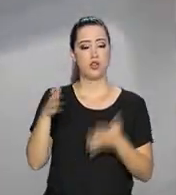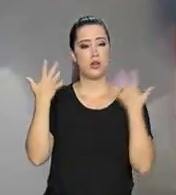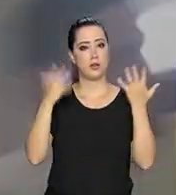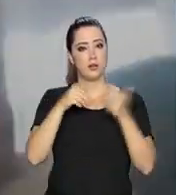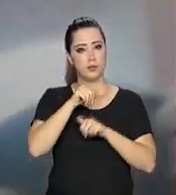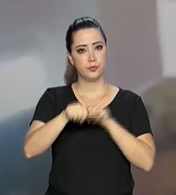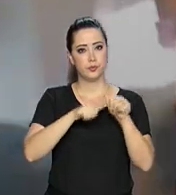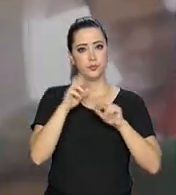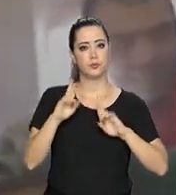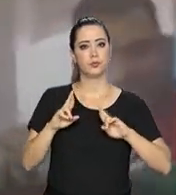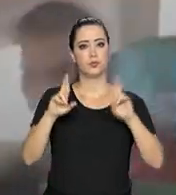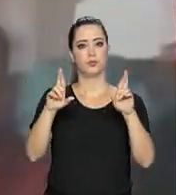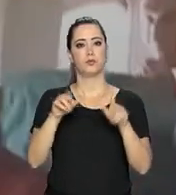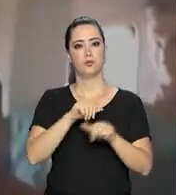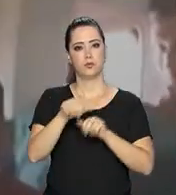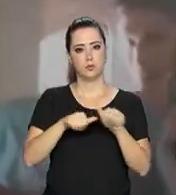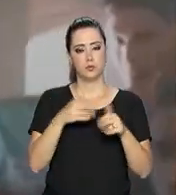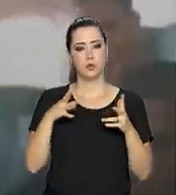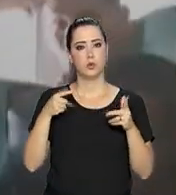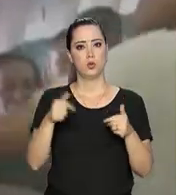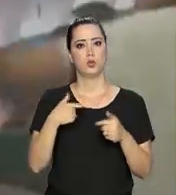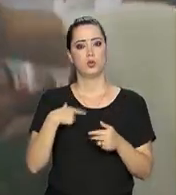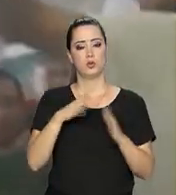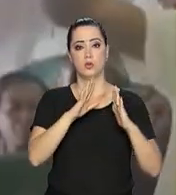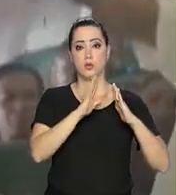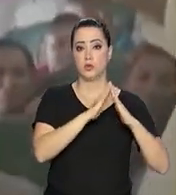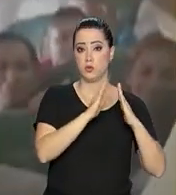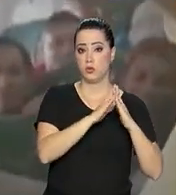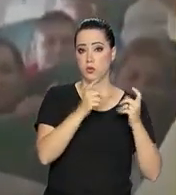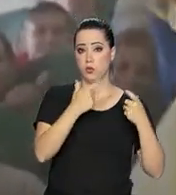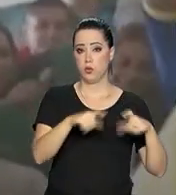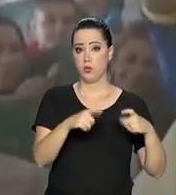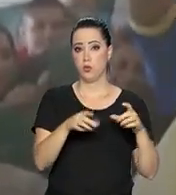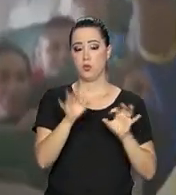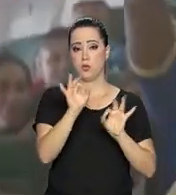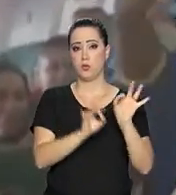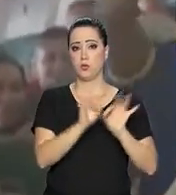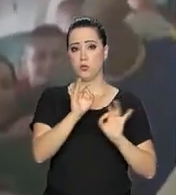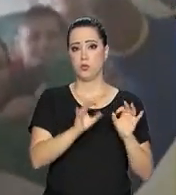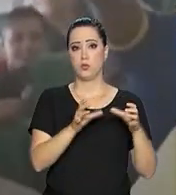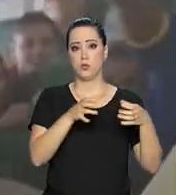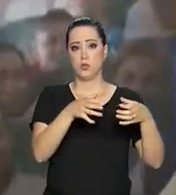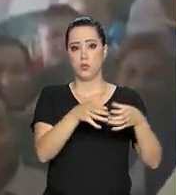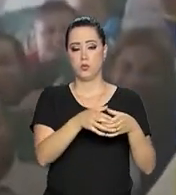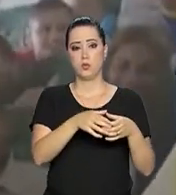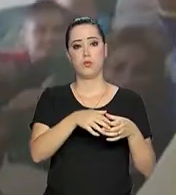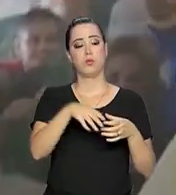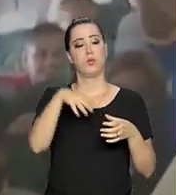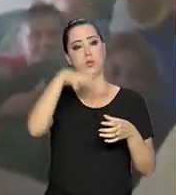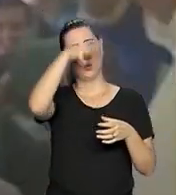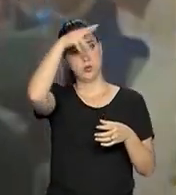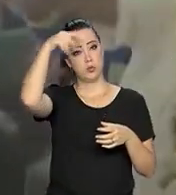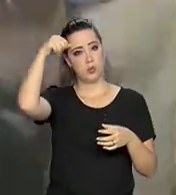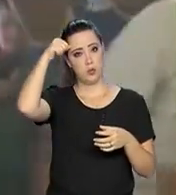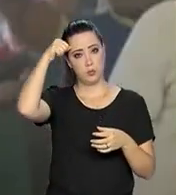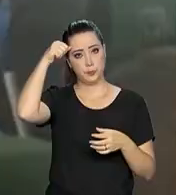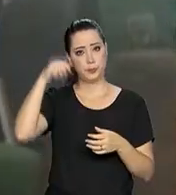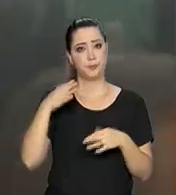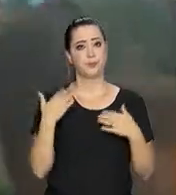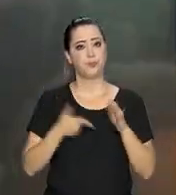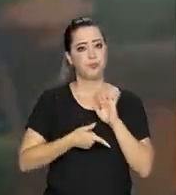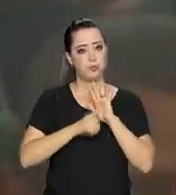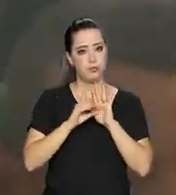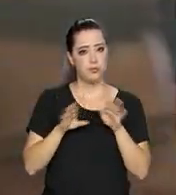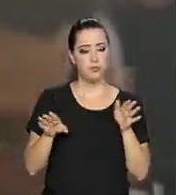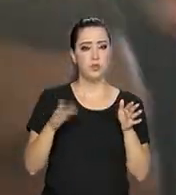mudar o destino. Todos, a princípio, ficarão num abrigo administrado por uma organização da sociedade civil de Mato Grosso. Antes